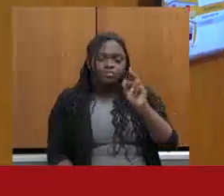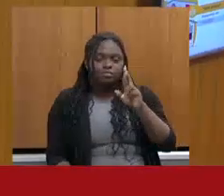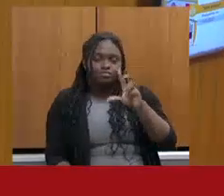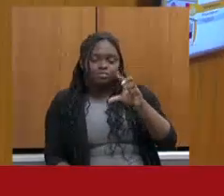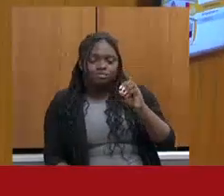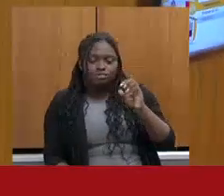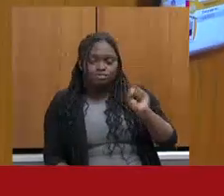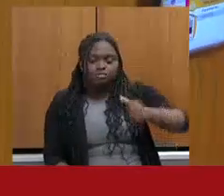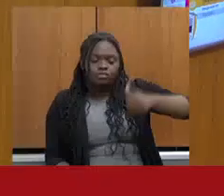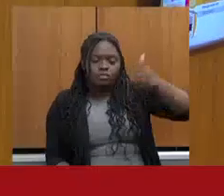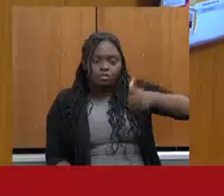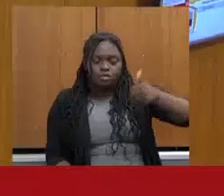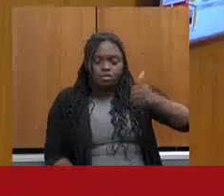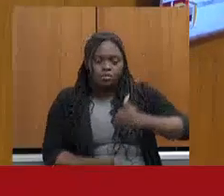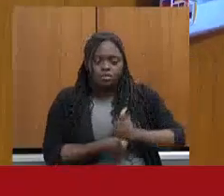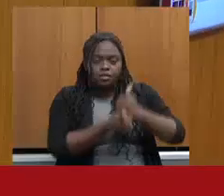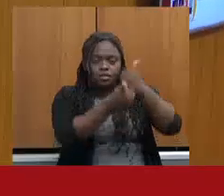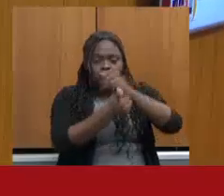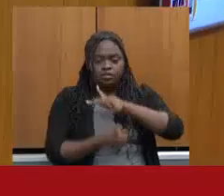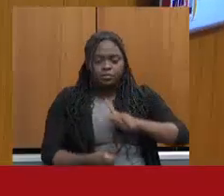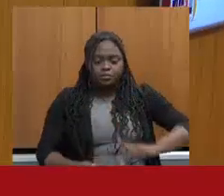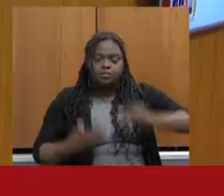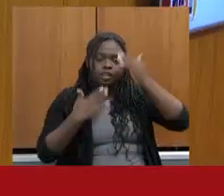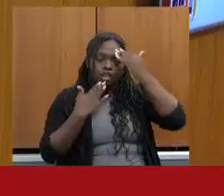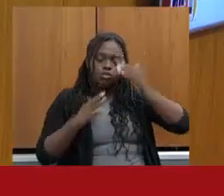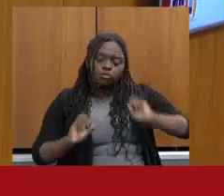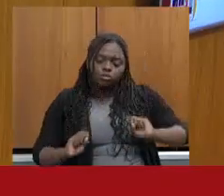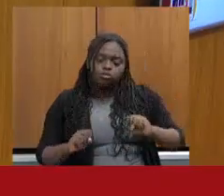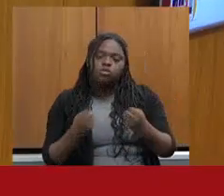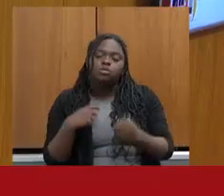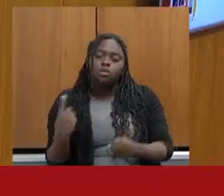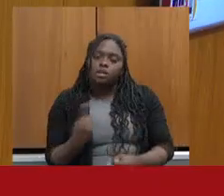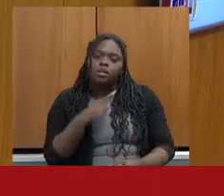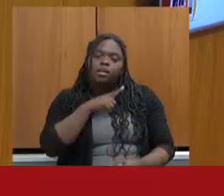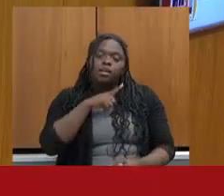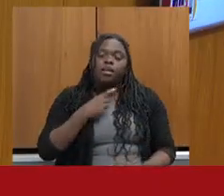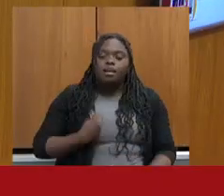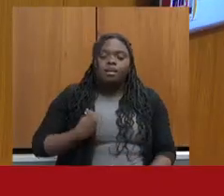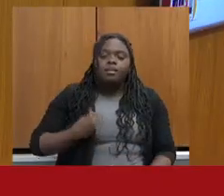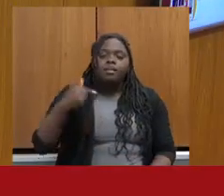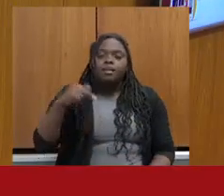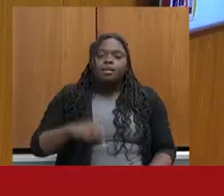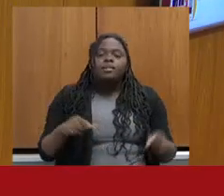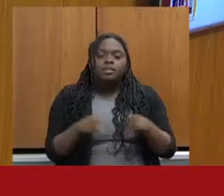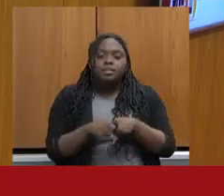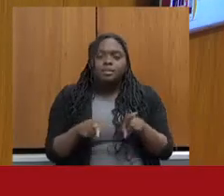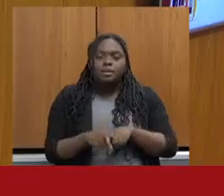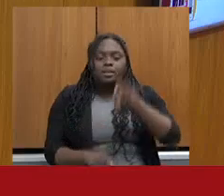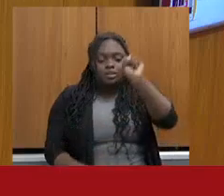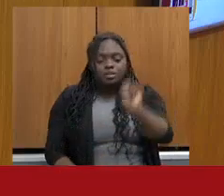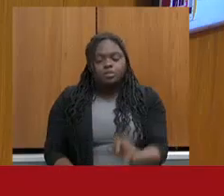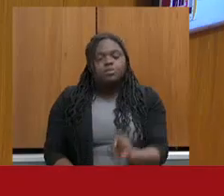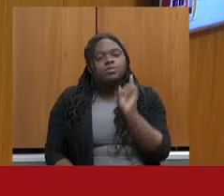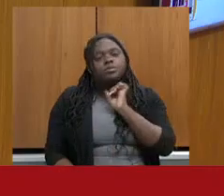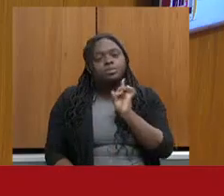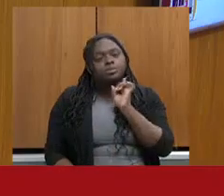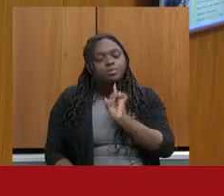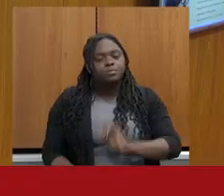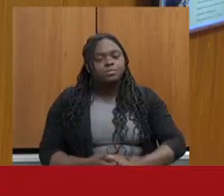agradecendo por todo o esforço para que a gente possa ter a nossa presença também garantida no sul de Minas